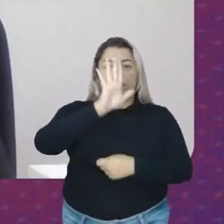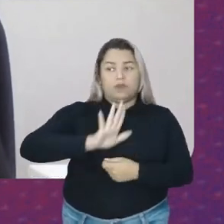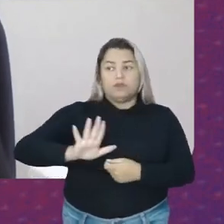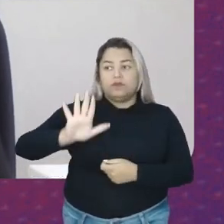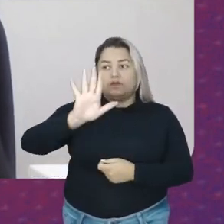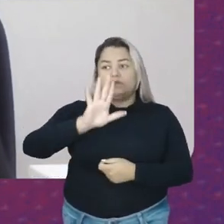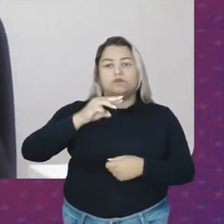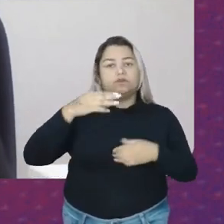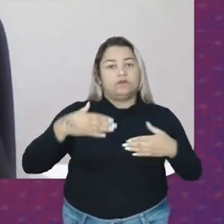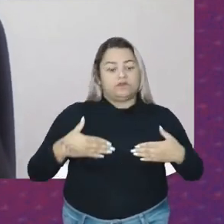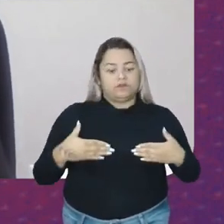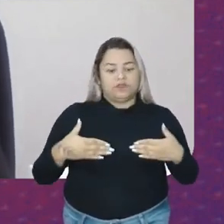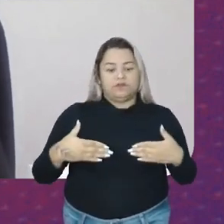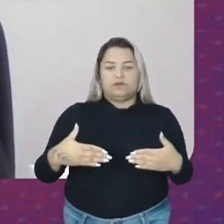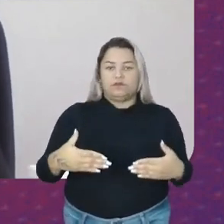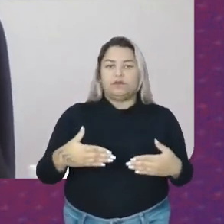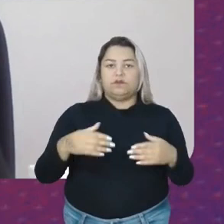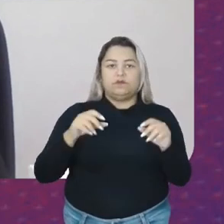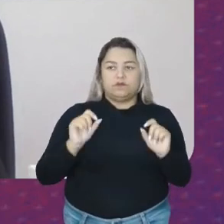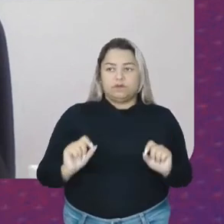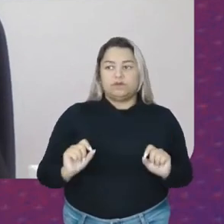nacionais dos ministérios,